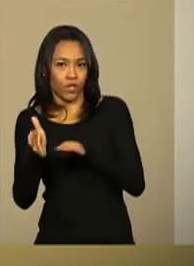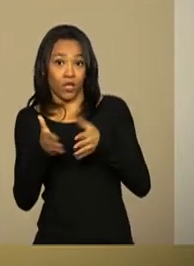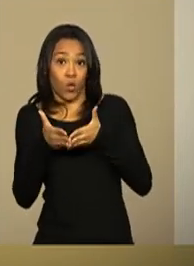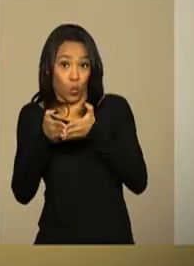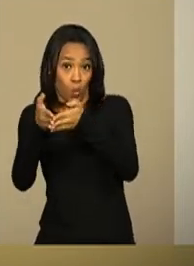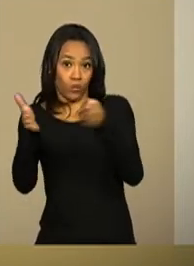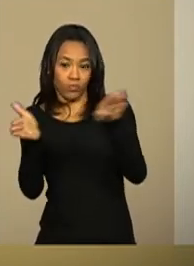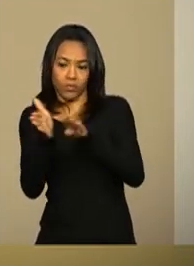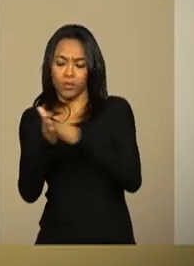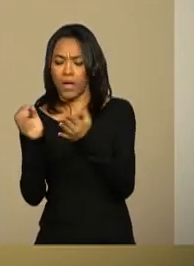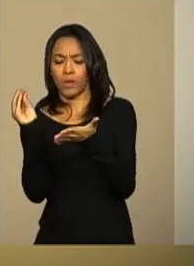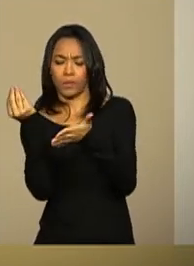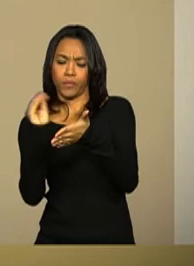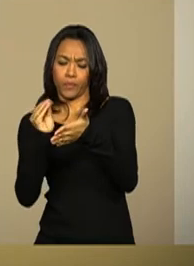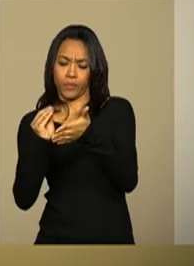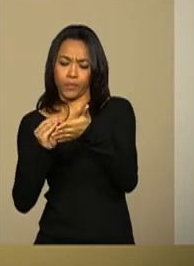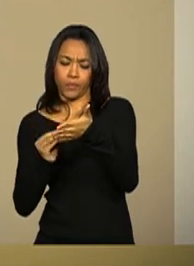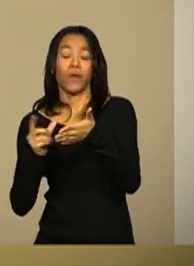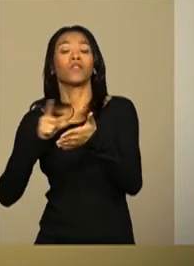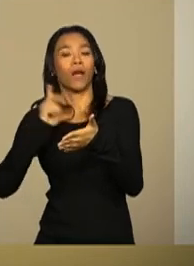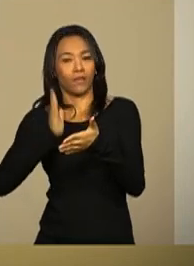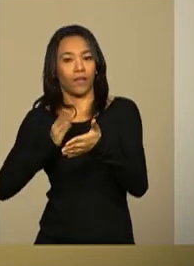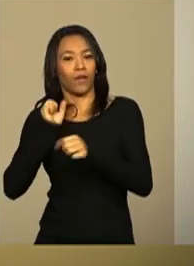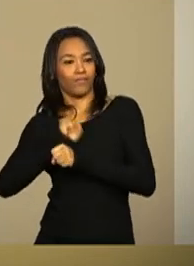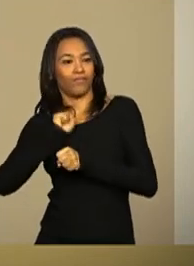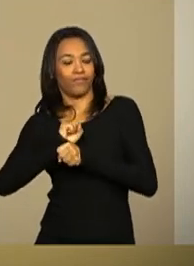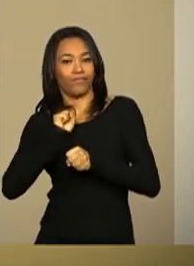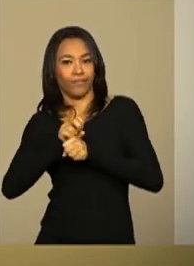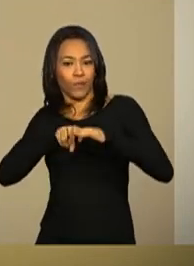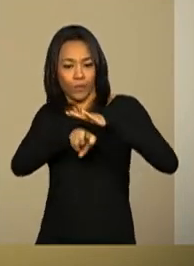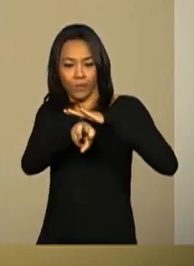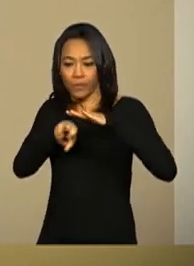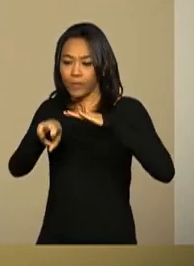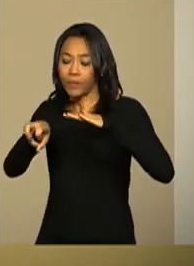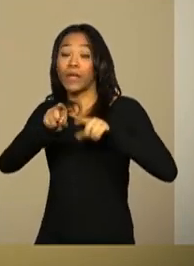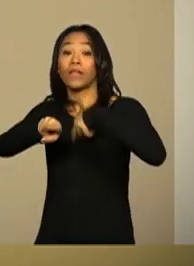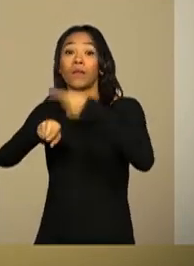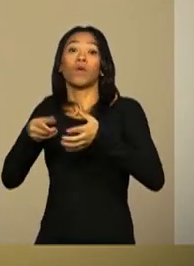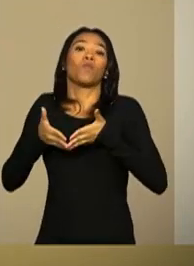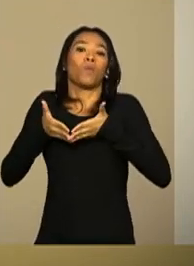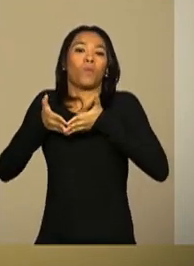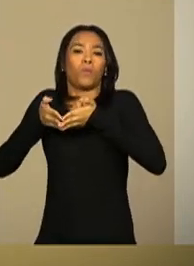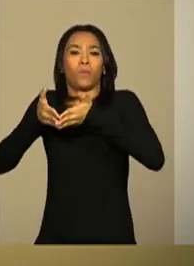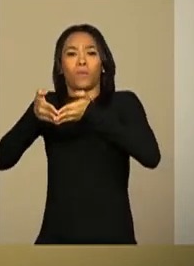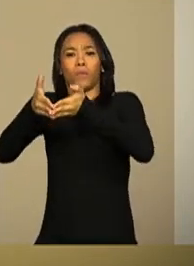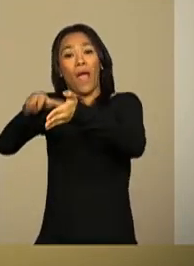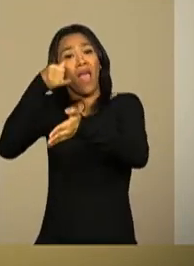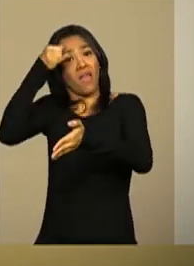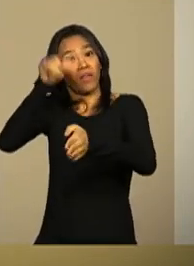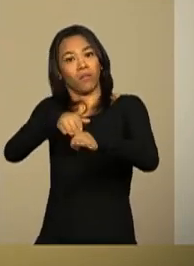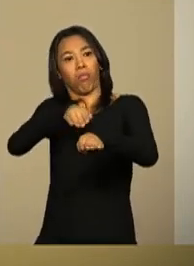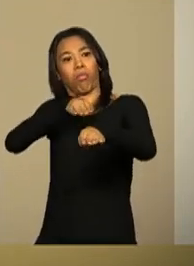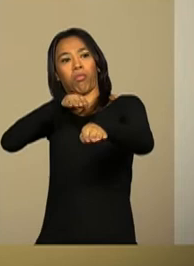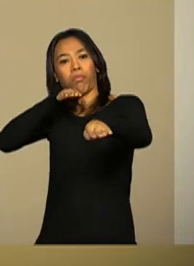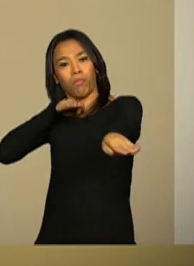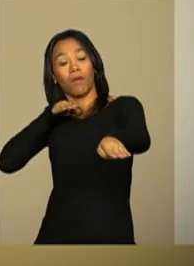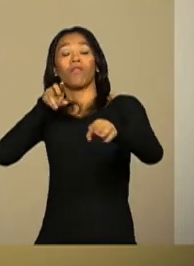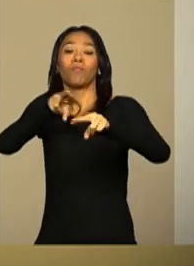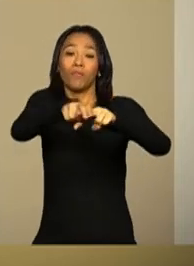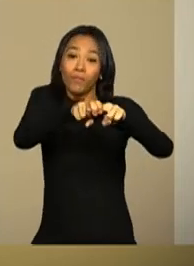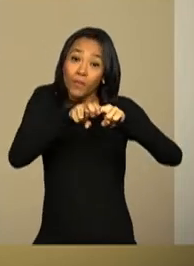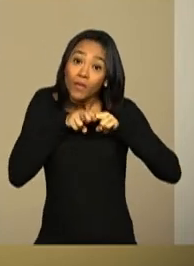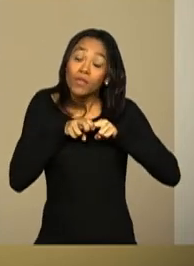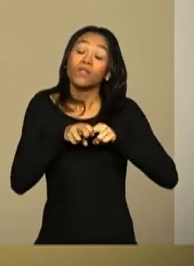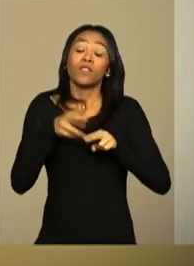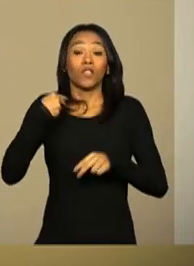chega no porto tem lugar garantido no estacionamento dali vai direto para o navio o que evita congestionamentos foi por